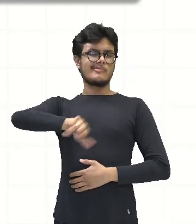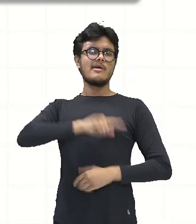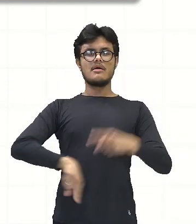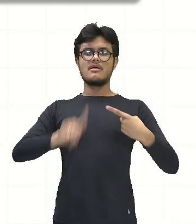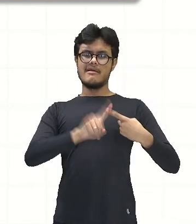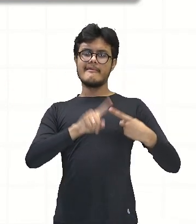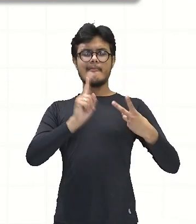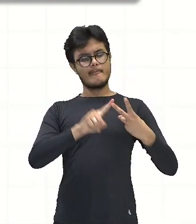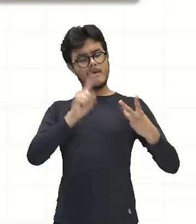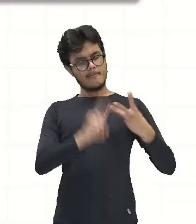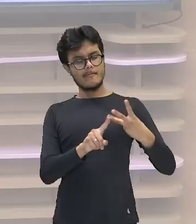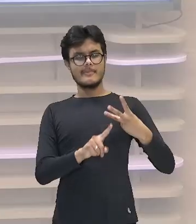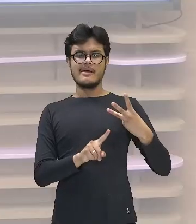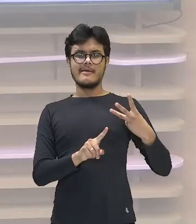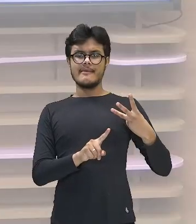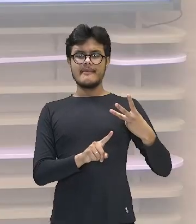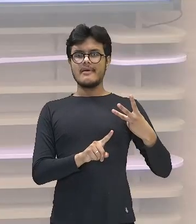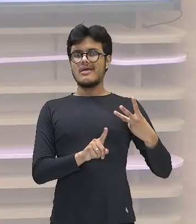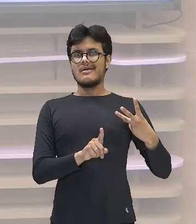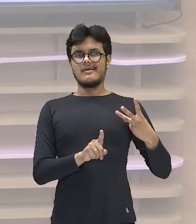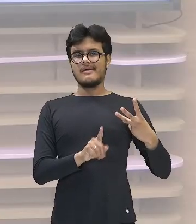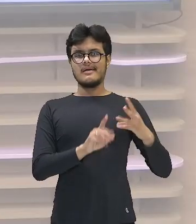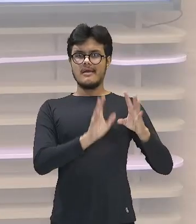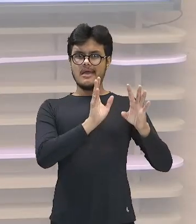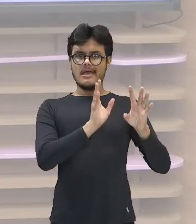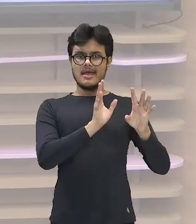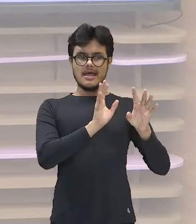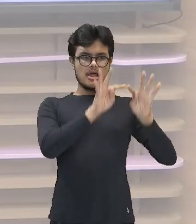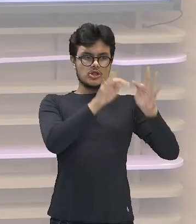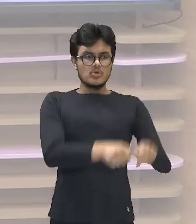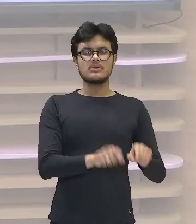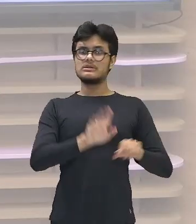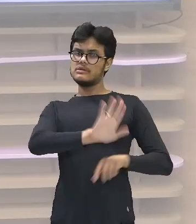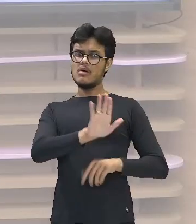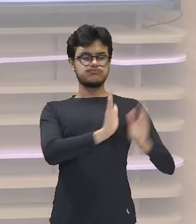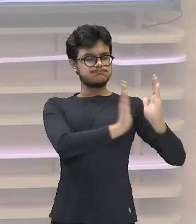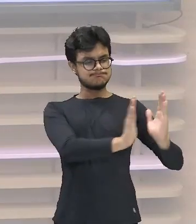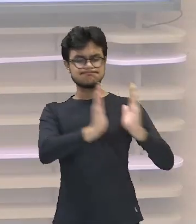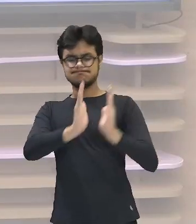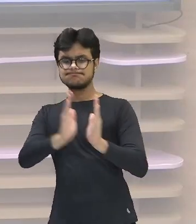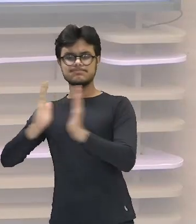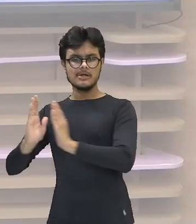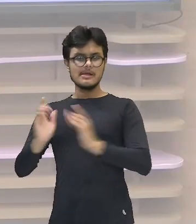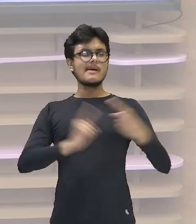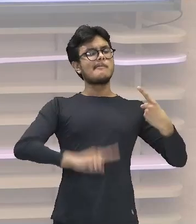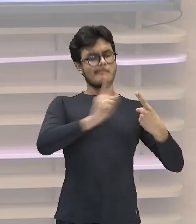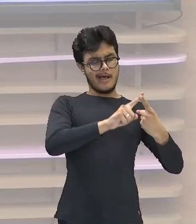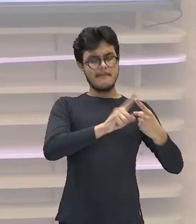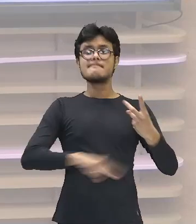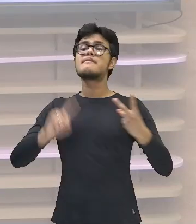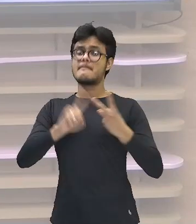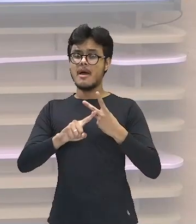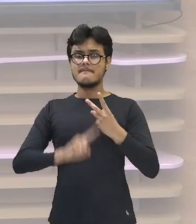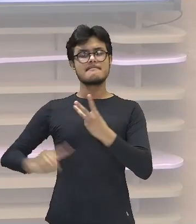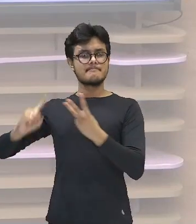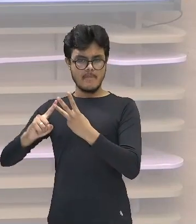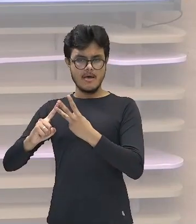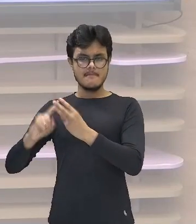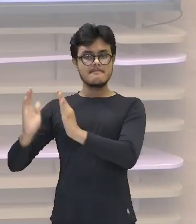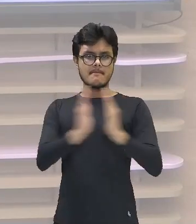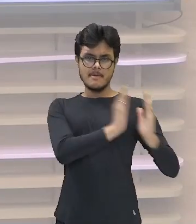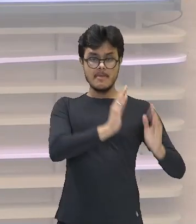itens, as três mercadorias ao mesmo tempo. Então a gente vai observar o período de cada um desses itens,